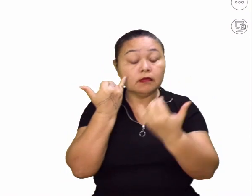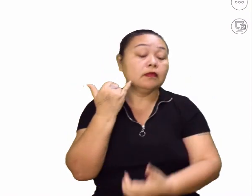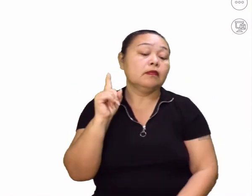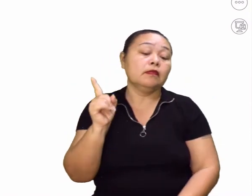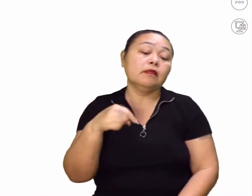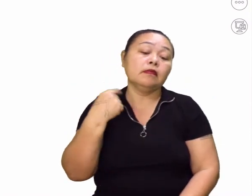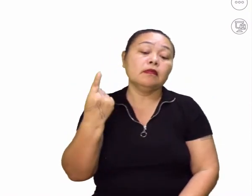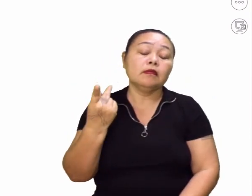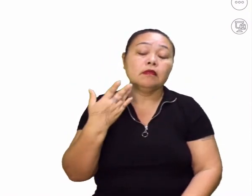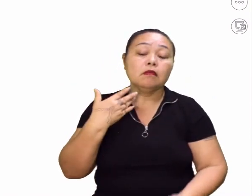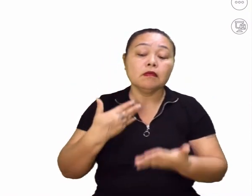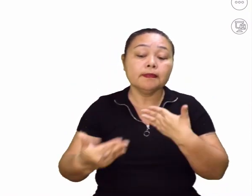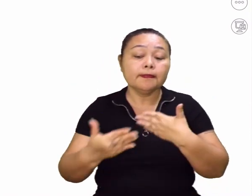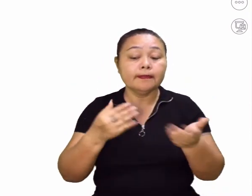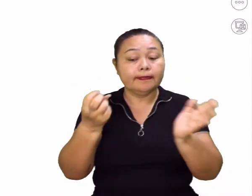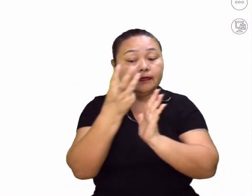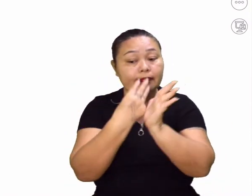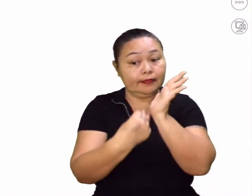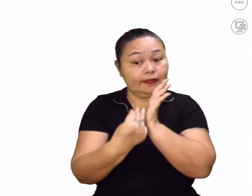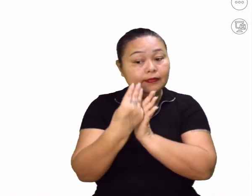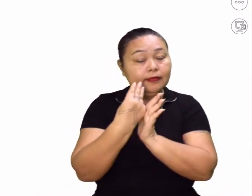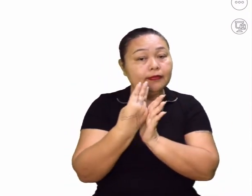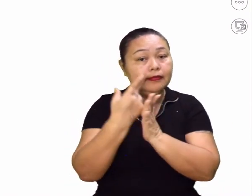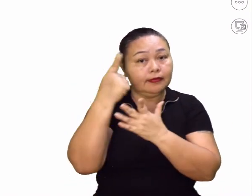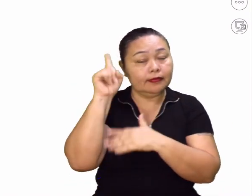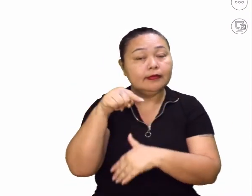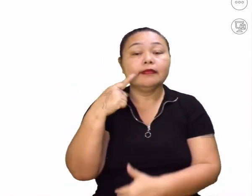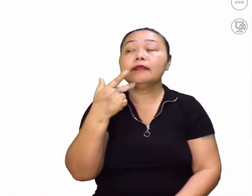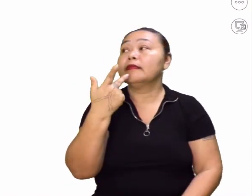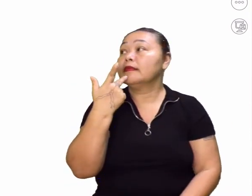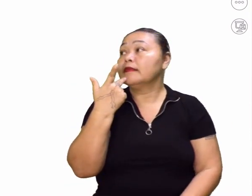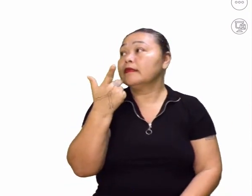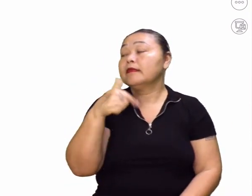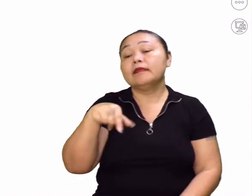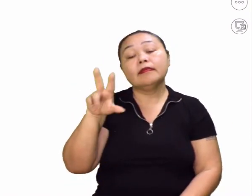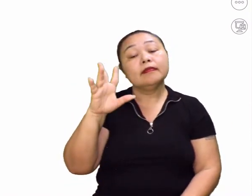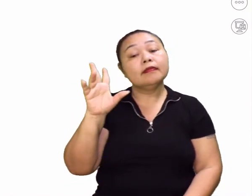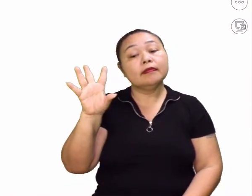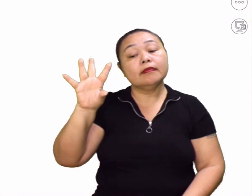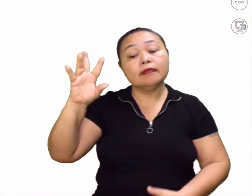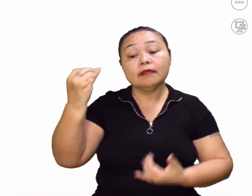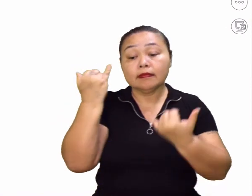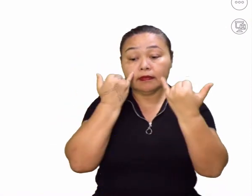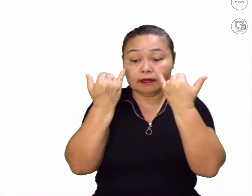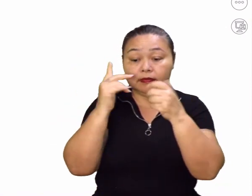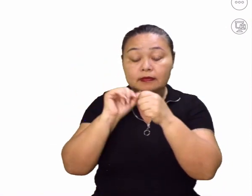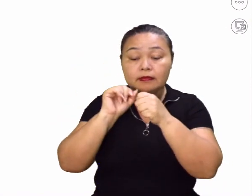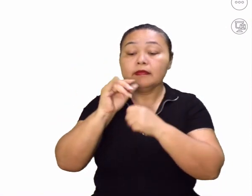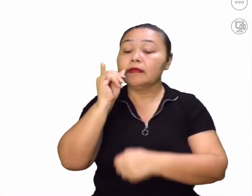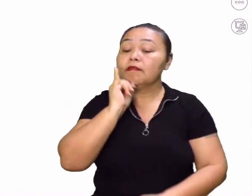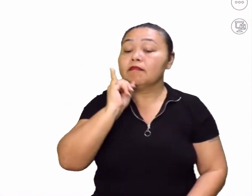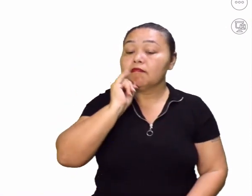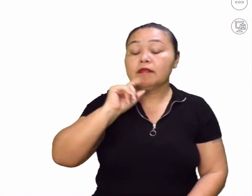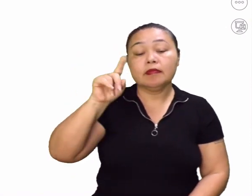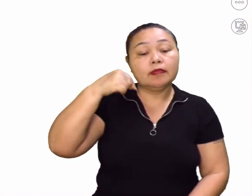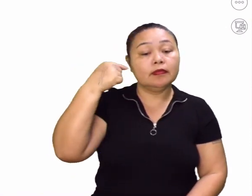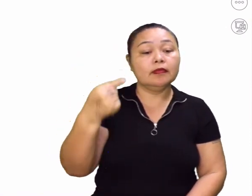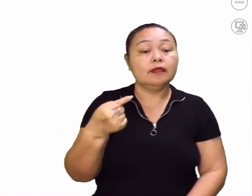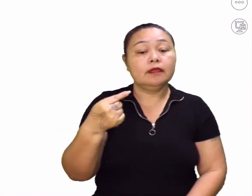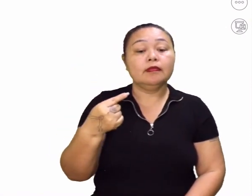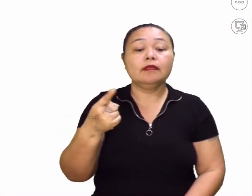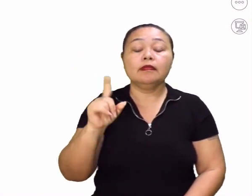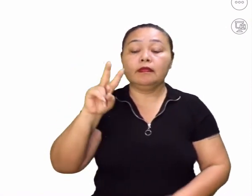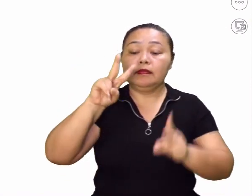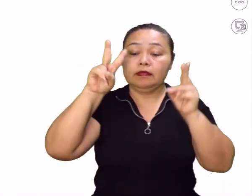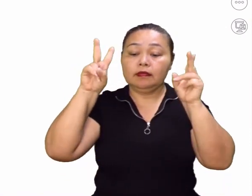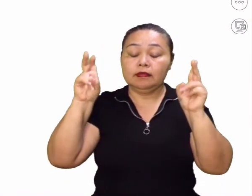informações sobre qualquer tipo de mapa. Exato. É isso? Daqui a pouco a gente vai até trazer essa informação bem mais clara no exemplo para eles, né, professor? Do que é o